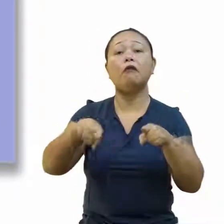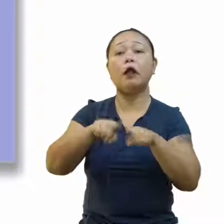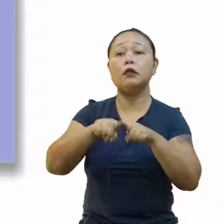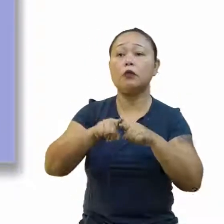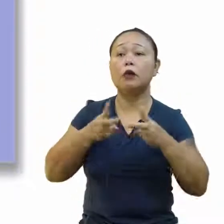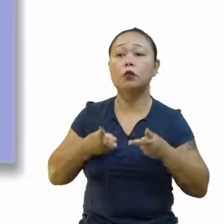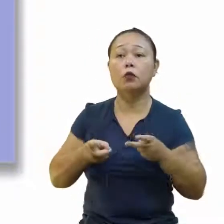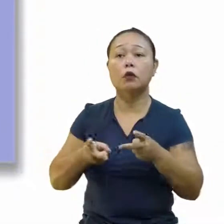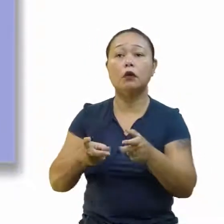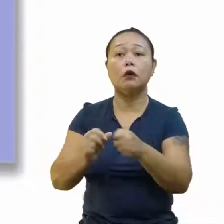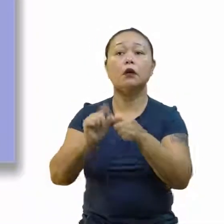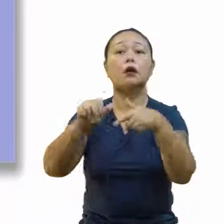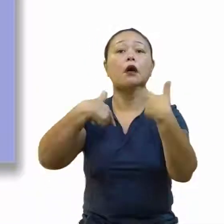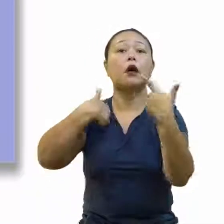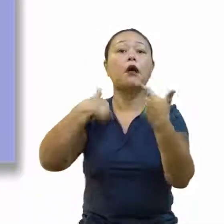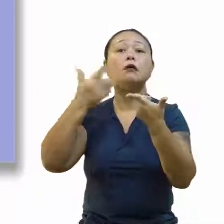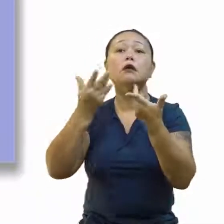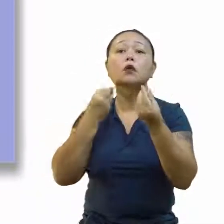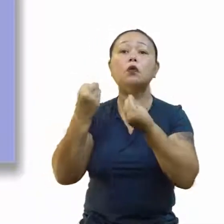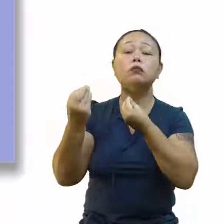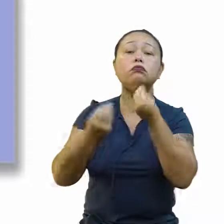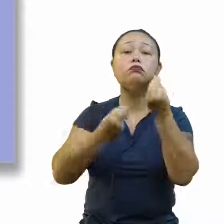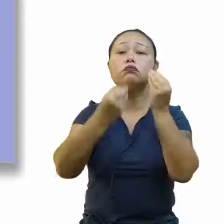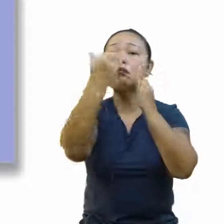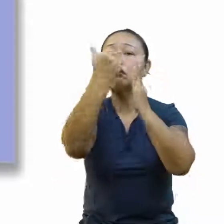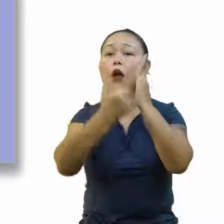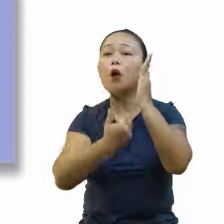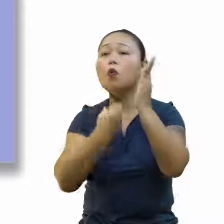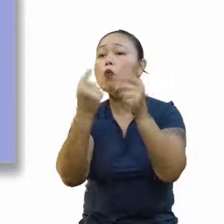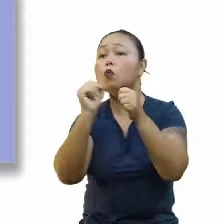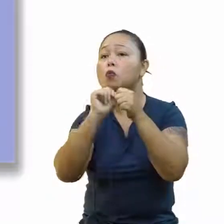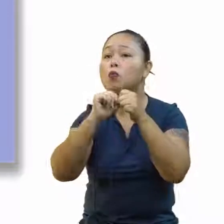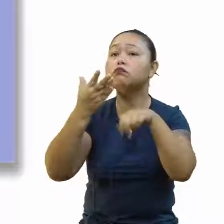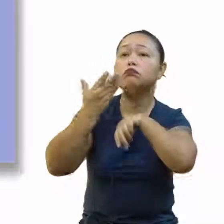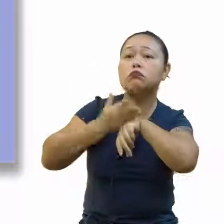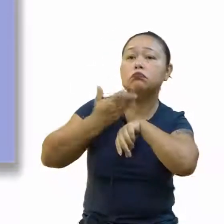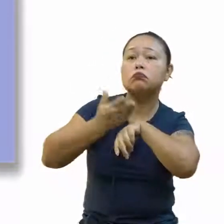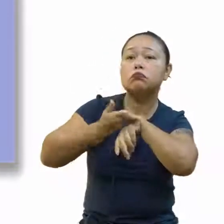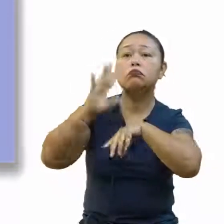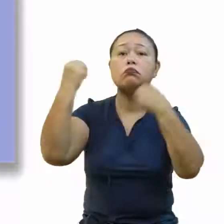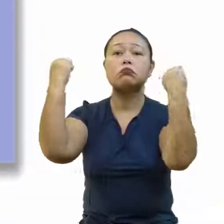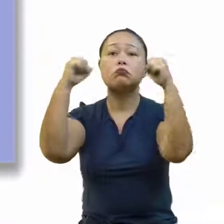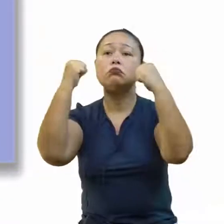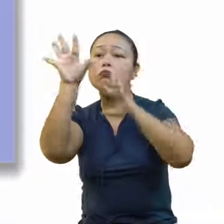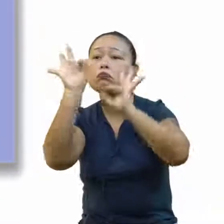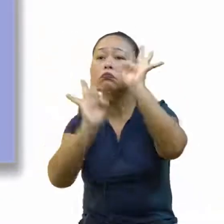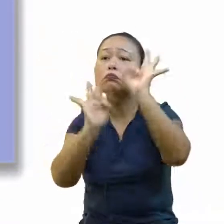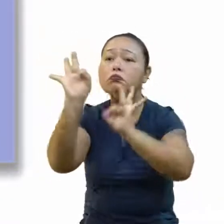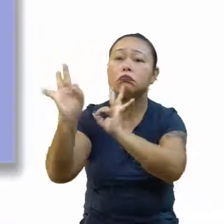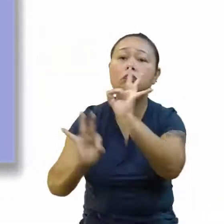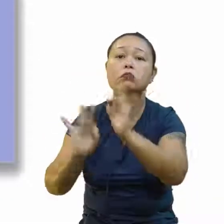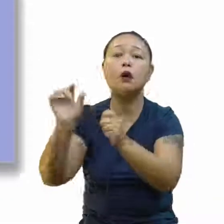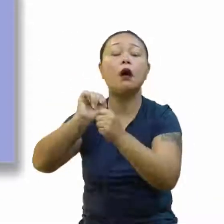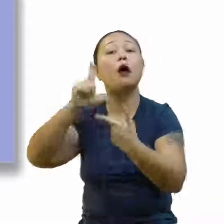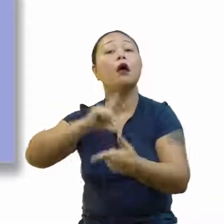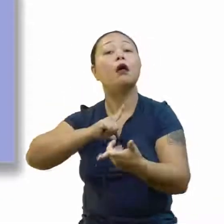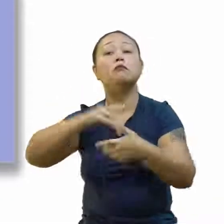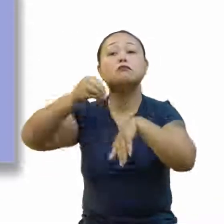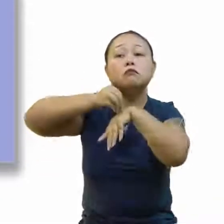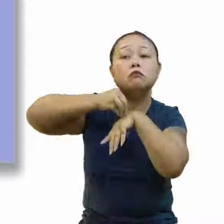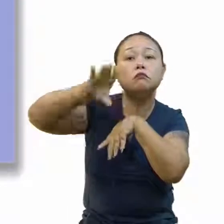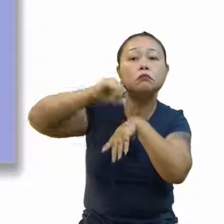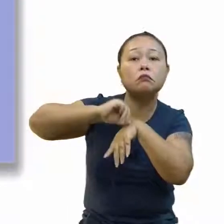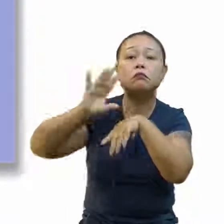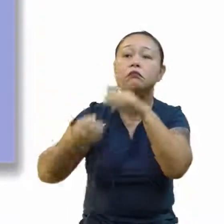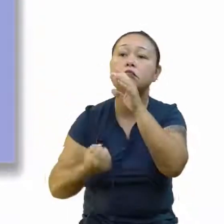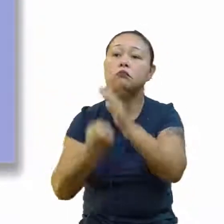vamos trazer algumas diretrizes para a prática da atividade física sistematizada. Também vamos ter aí dicas para a criação